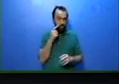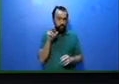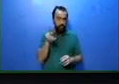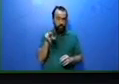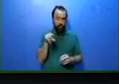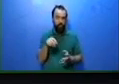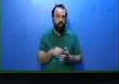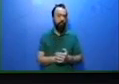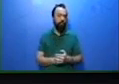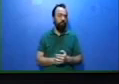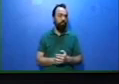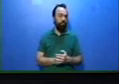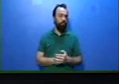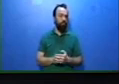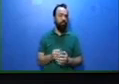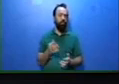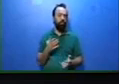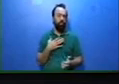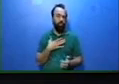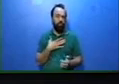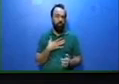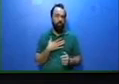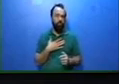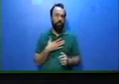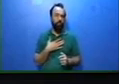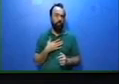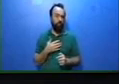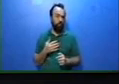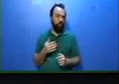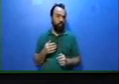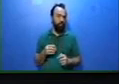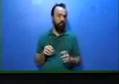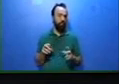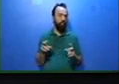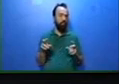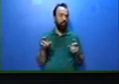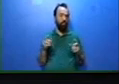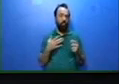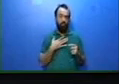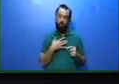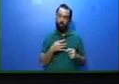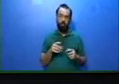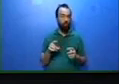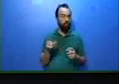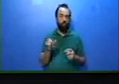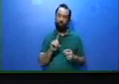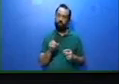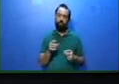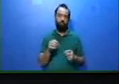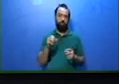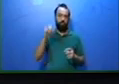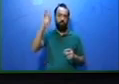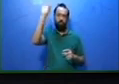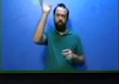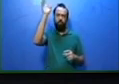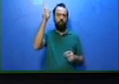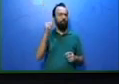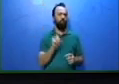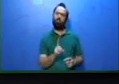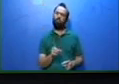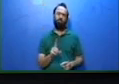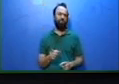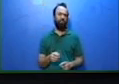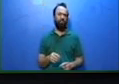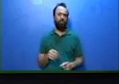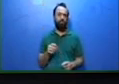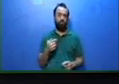tirinha? Eu não sou Adão, né? Primeiro título. Eu não sou uma lâmpada, sou uma ideia.